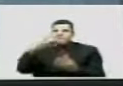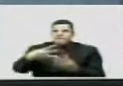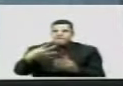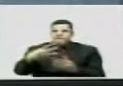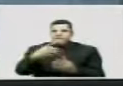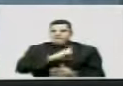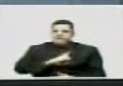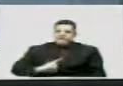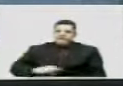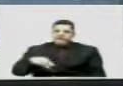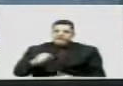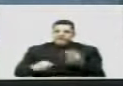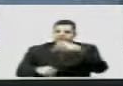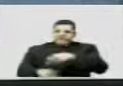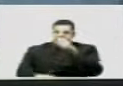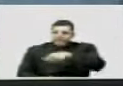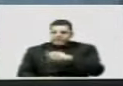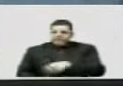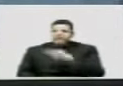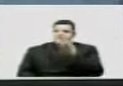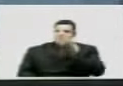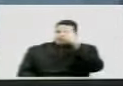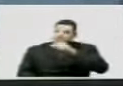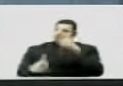vez, deputado Maciel, que eu venho a esta tribuna